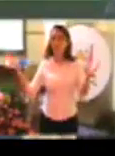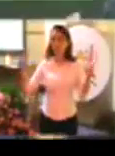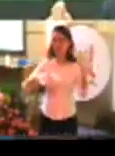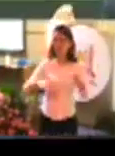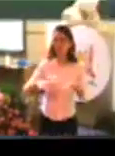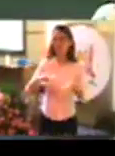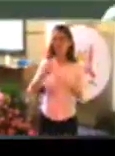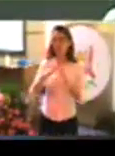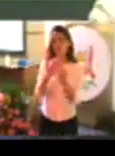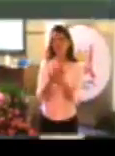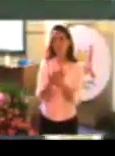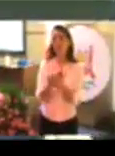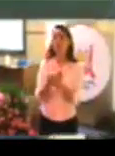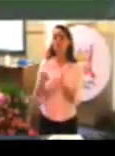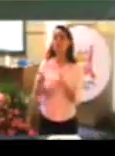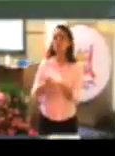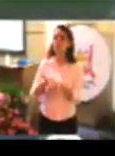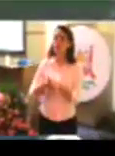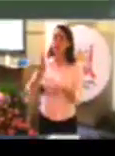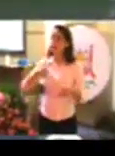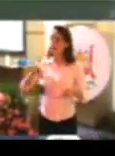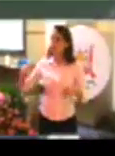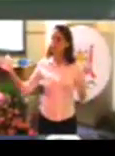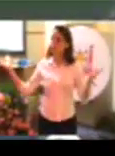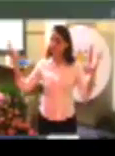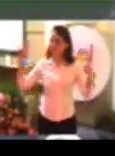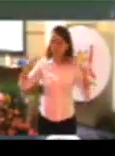estudantes, com certeza virão seus professores.